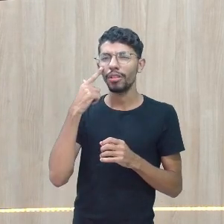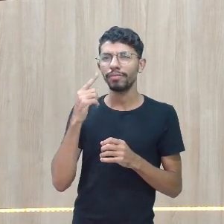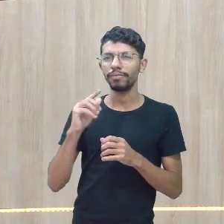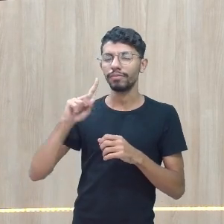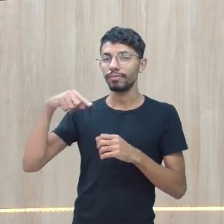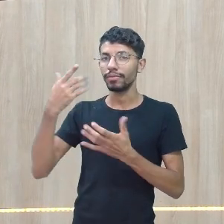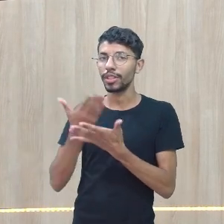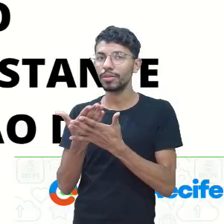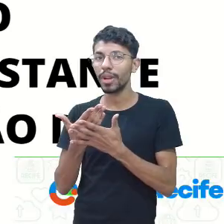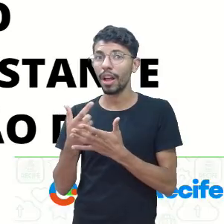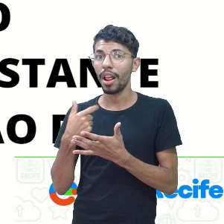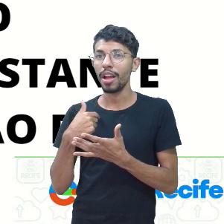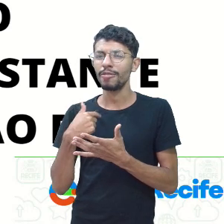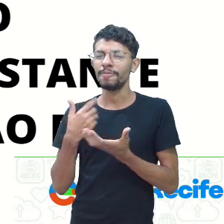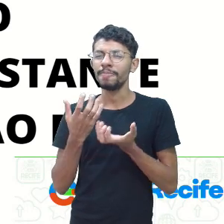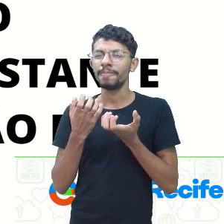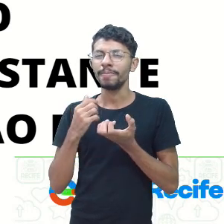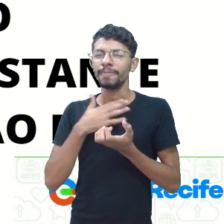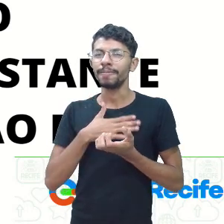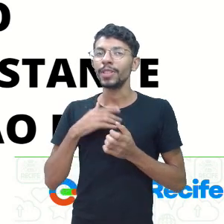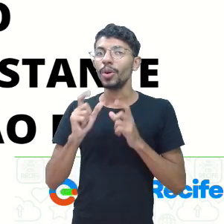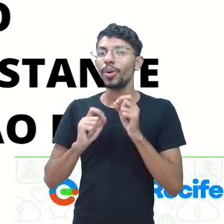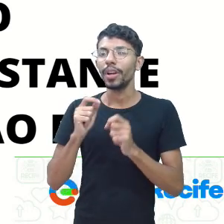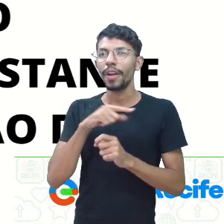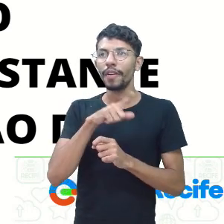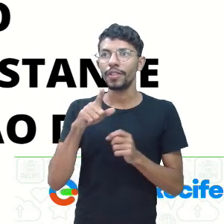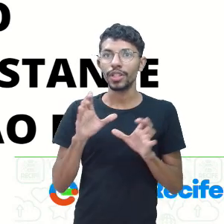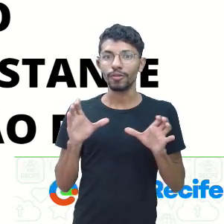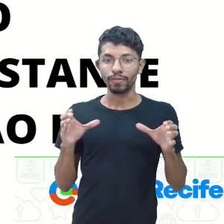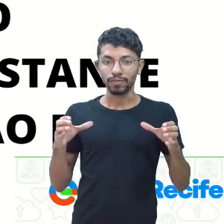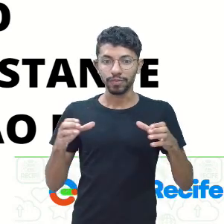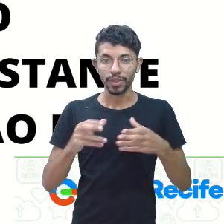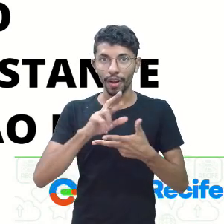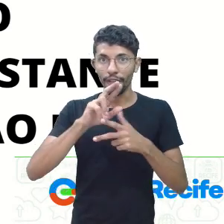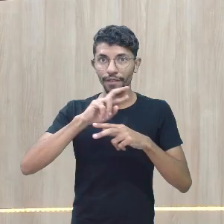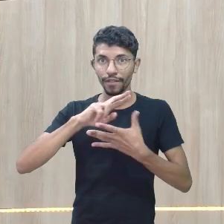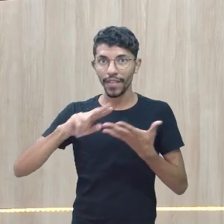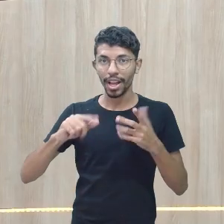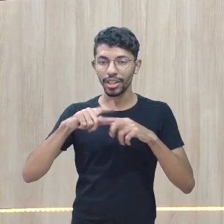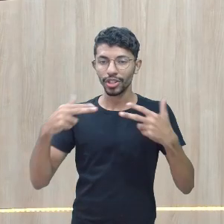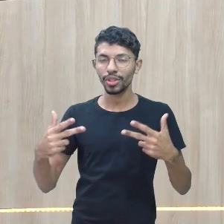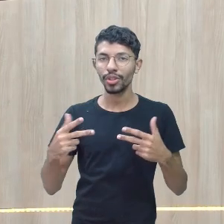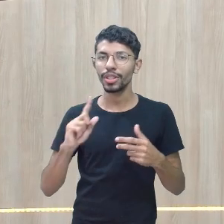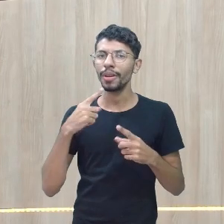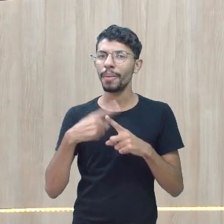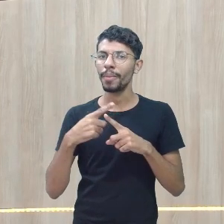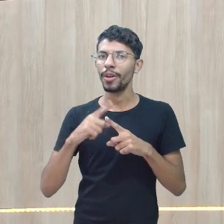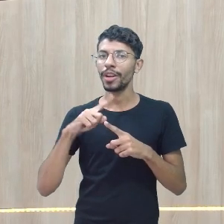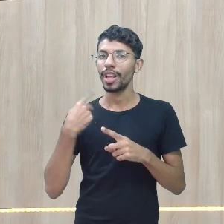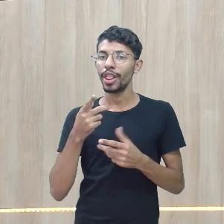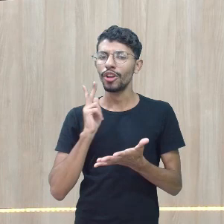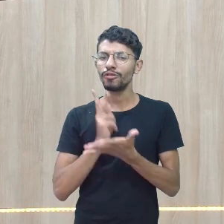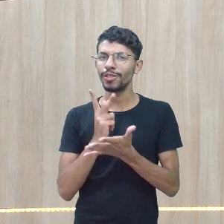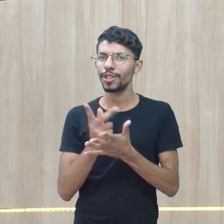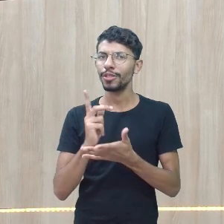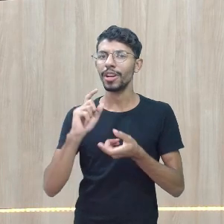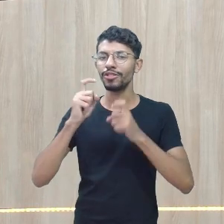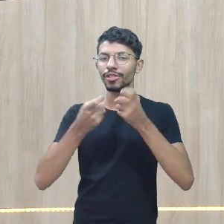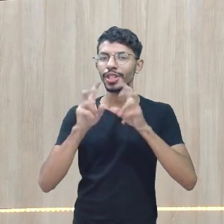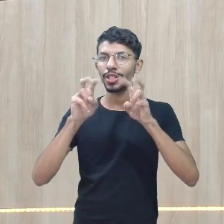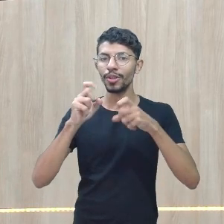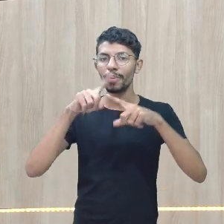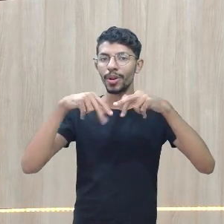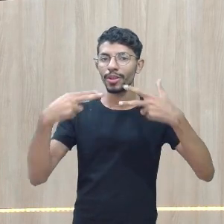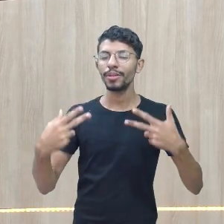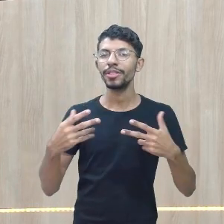um monte de coisa aí perto de vocês. Por quê? Porque nós vamos conversar ainda sobre os objetos. E esses